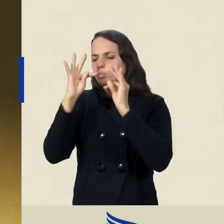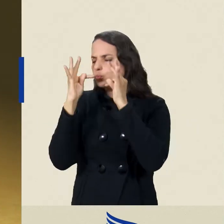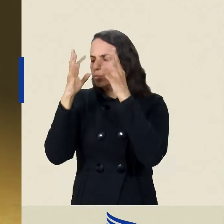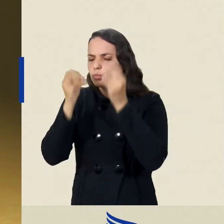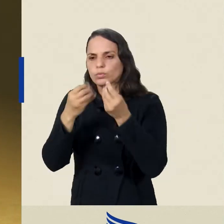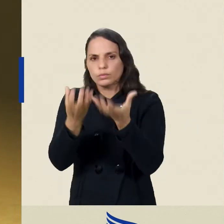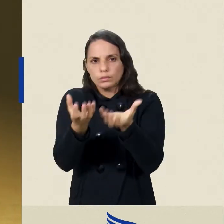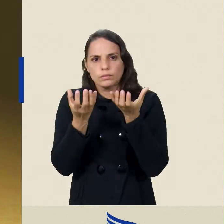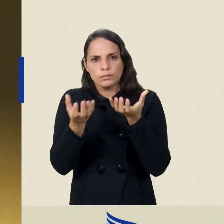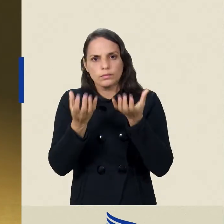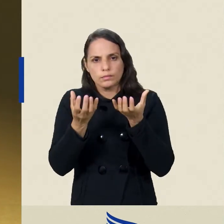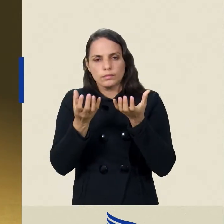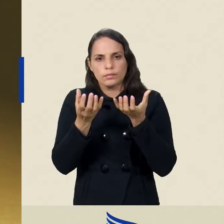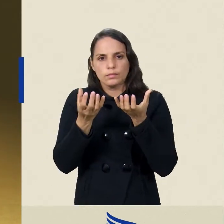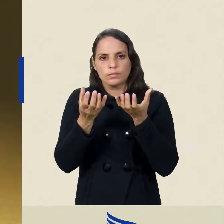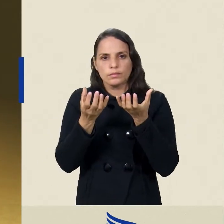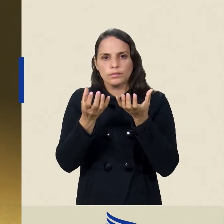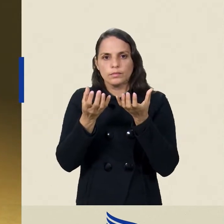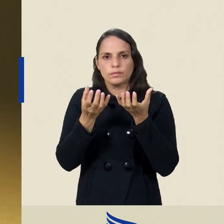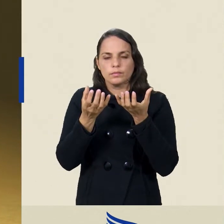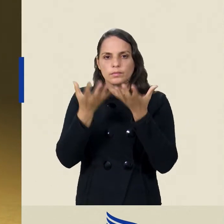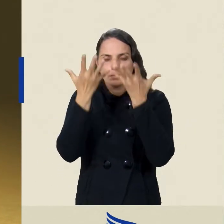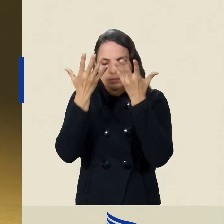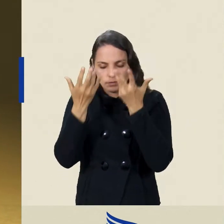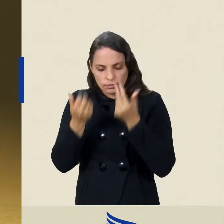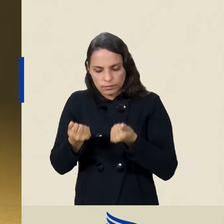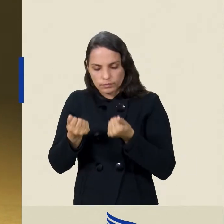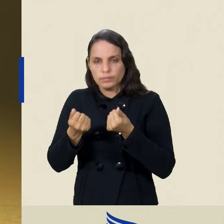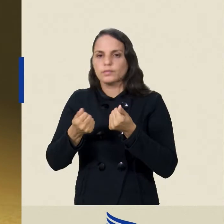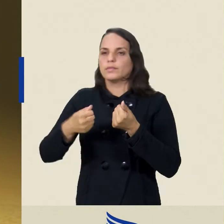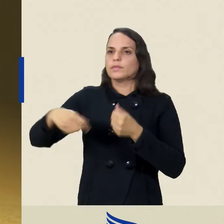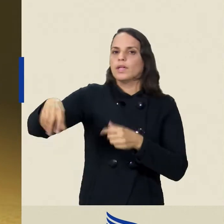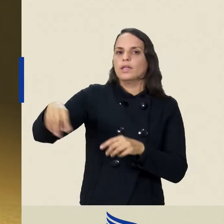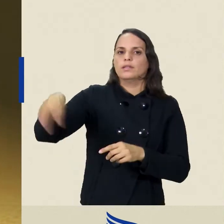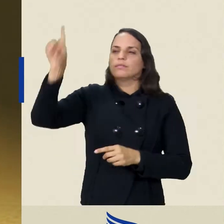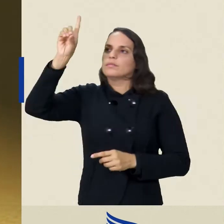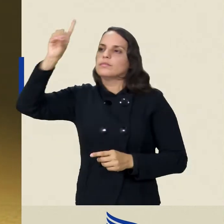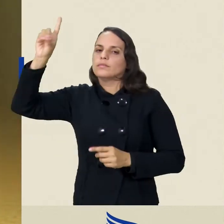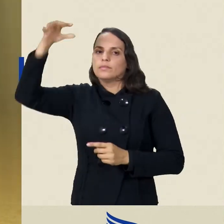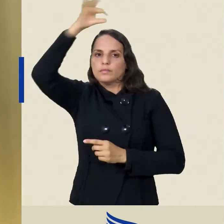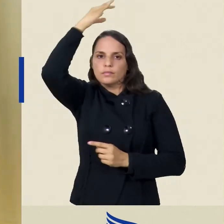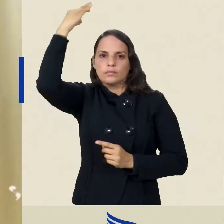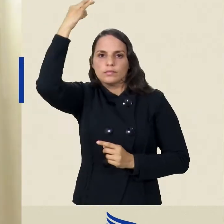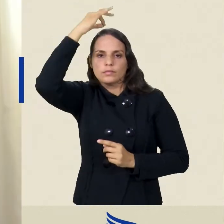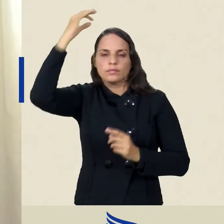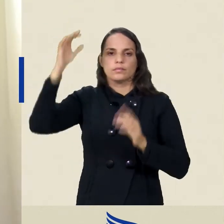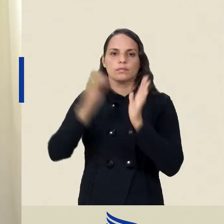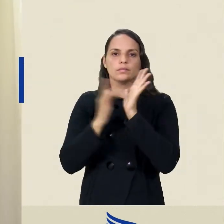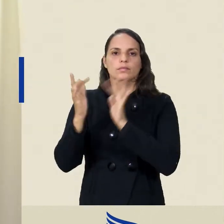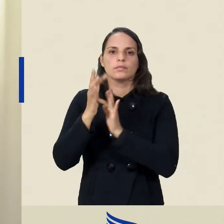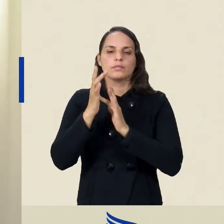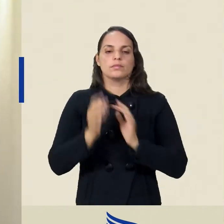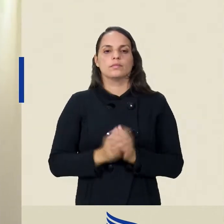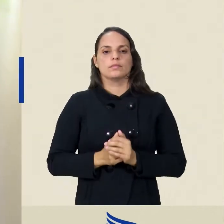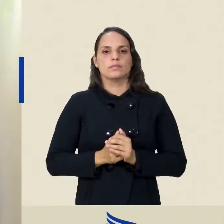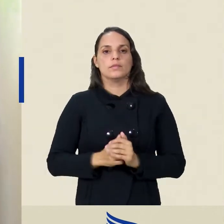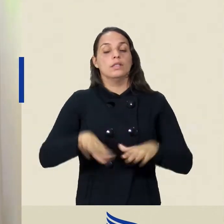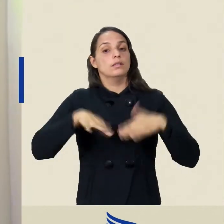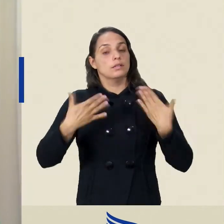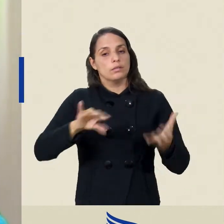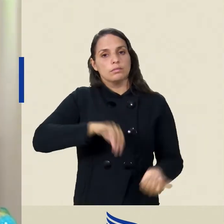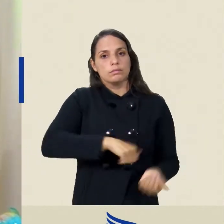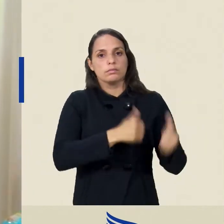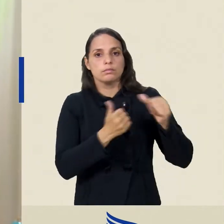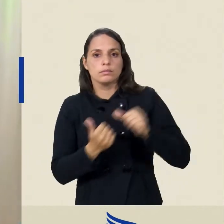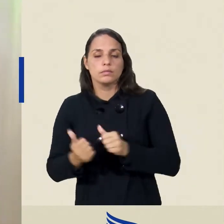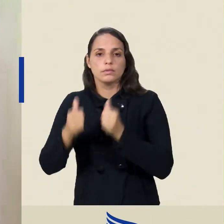ser confirmados sob a autoridade do Pai, do Filho e do Espírito Santo. O ato batismal passou